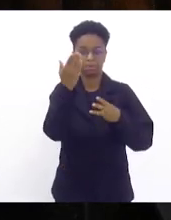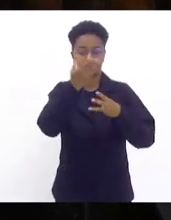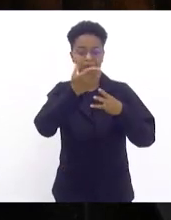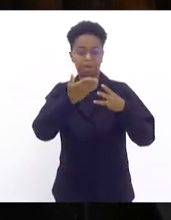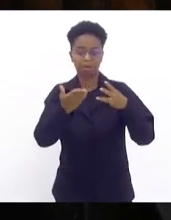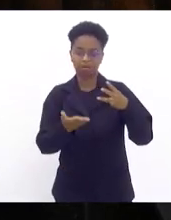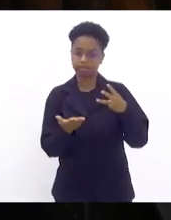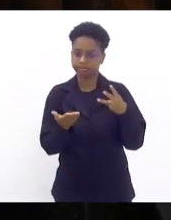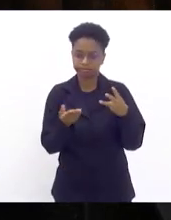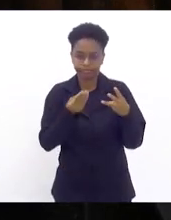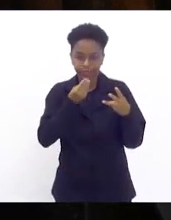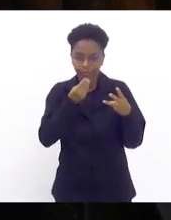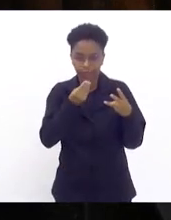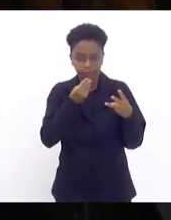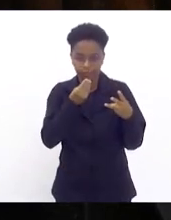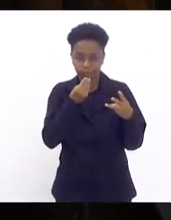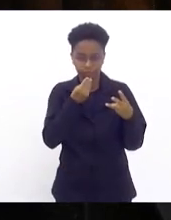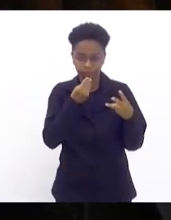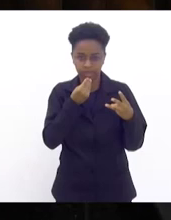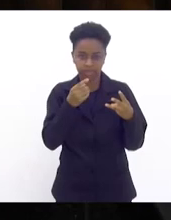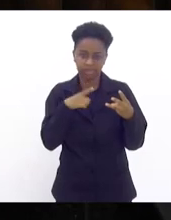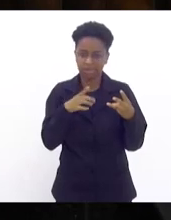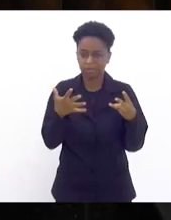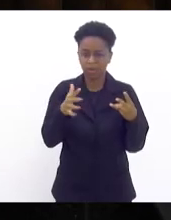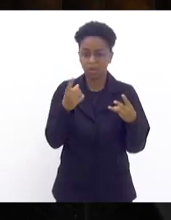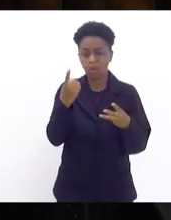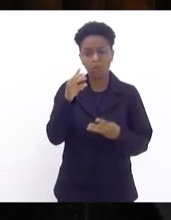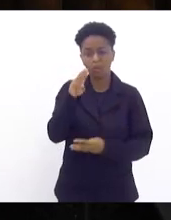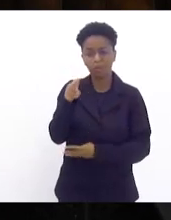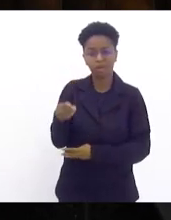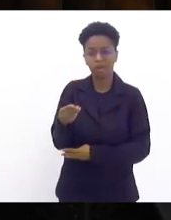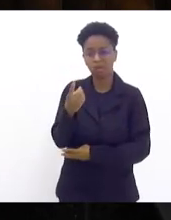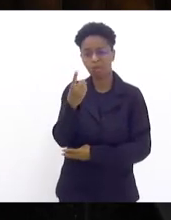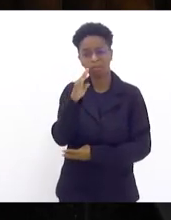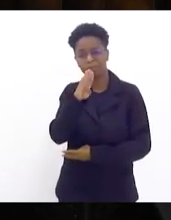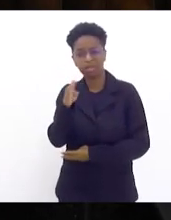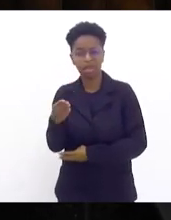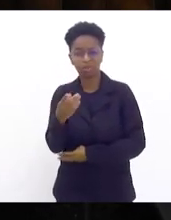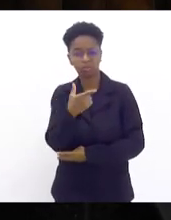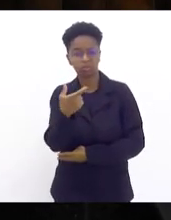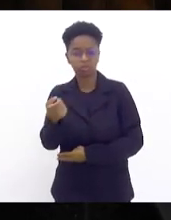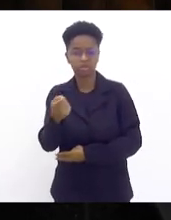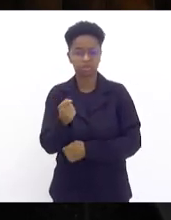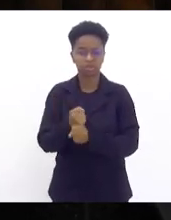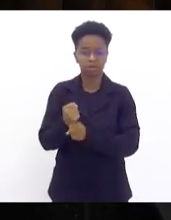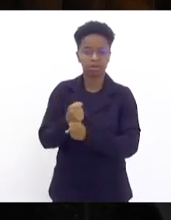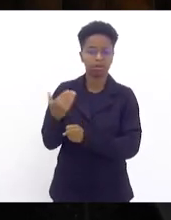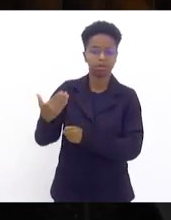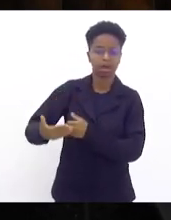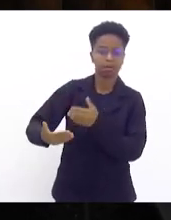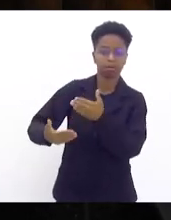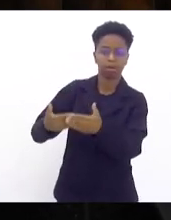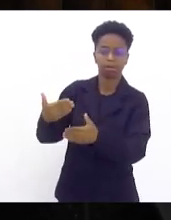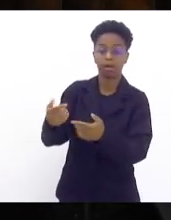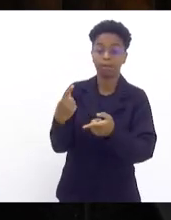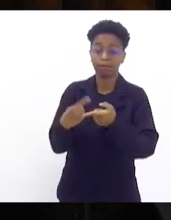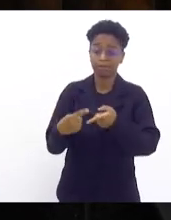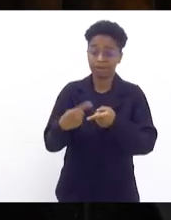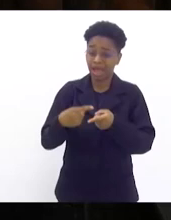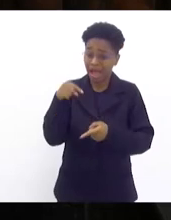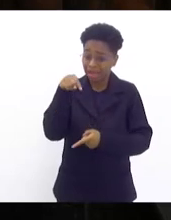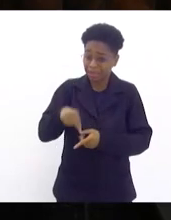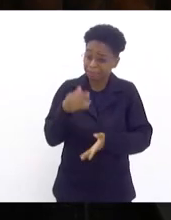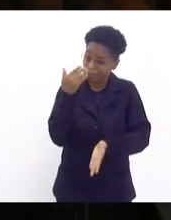evidentemente que vão gerar em torno de um milhão e um milhão e 200 por ano né porque já que a perda aqui segundo